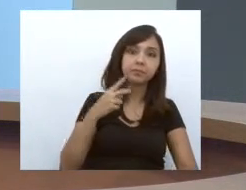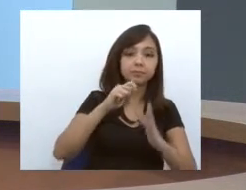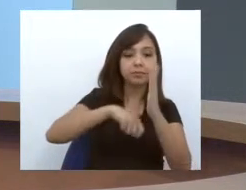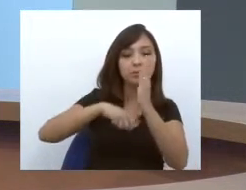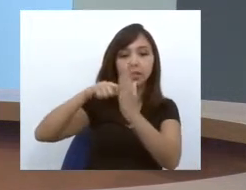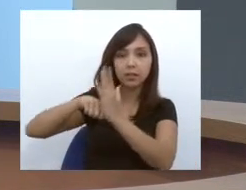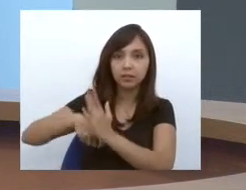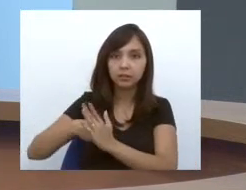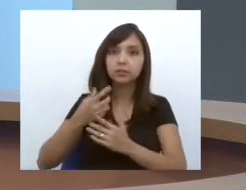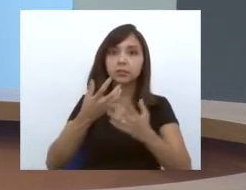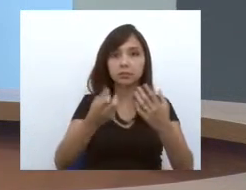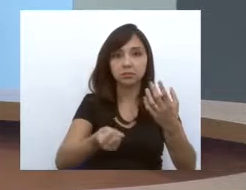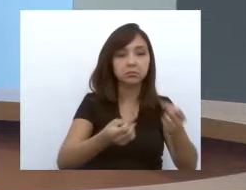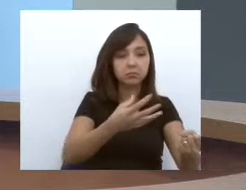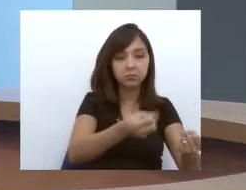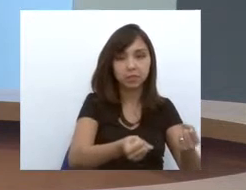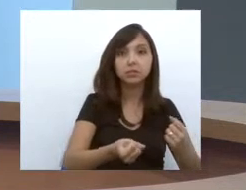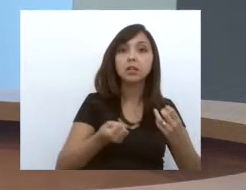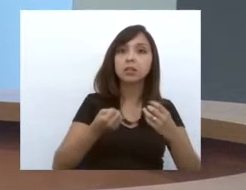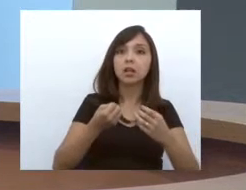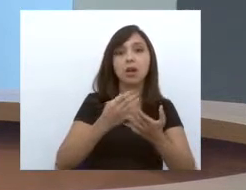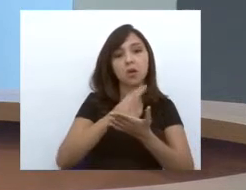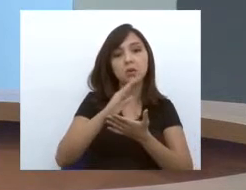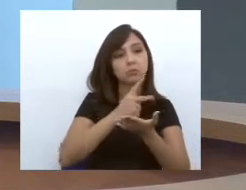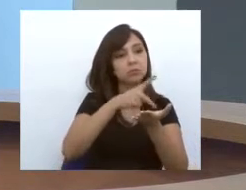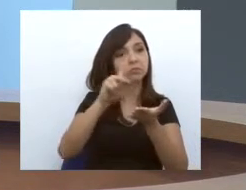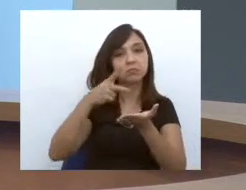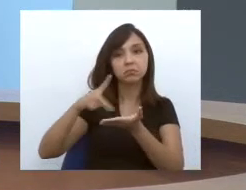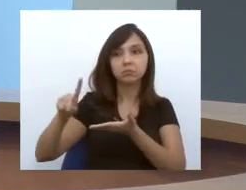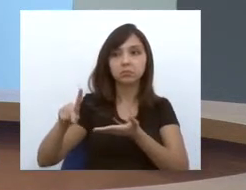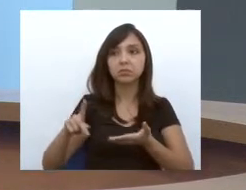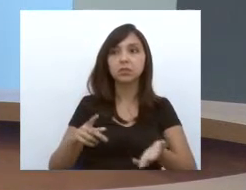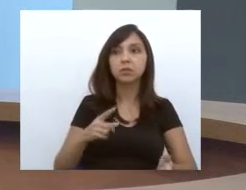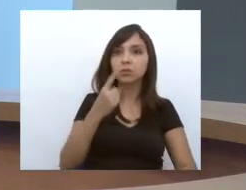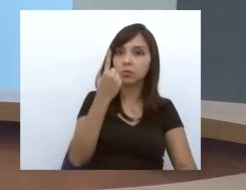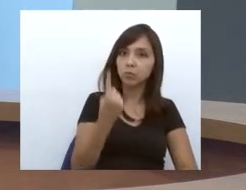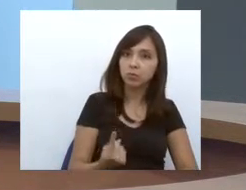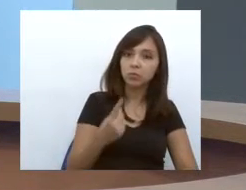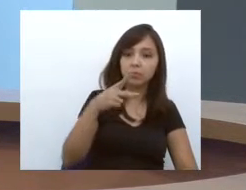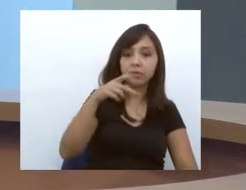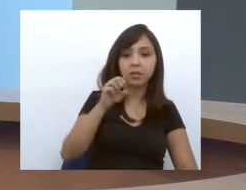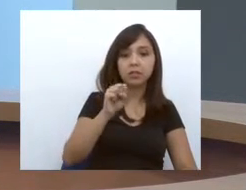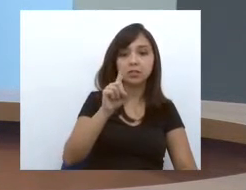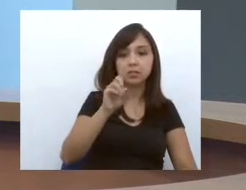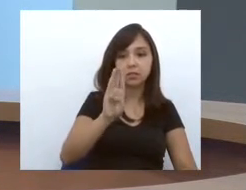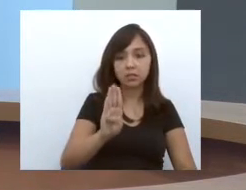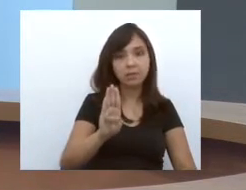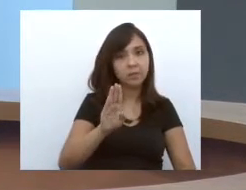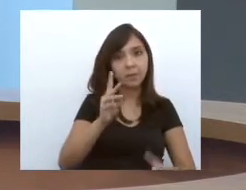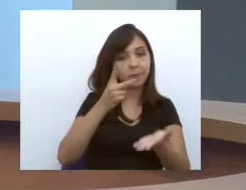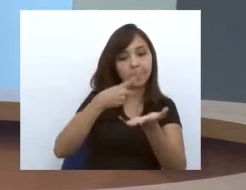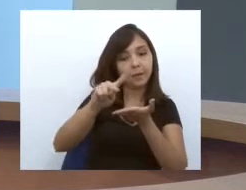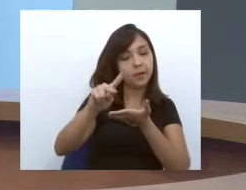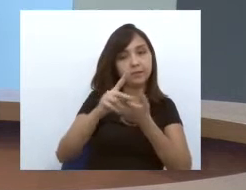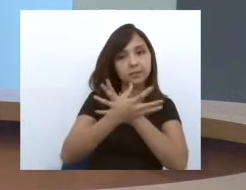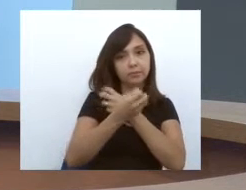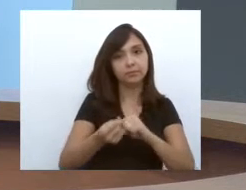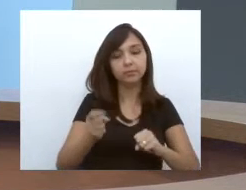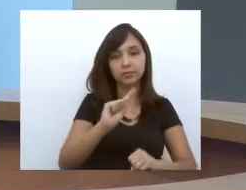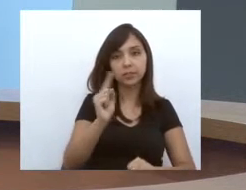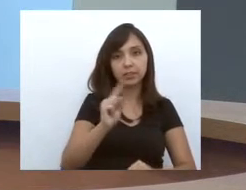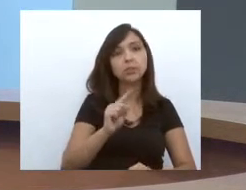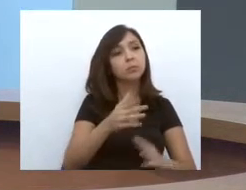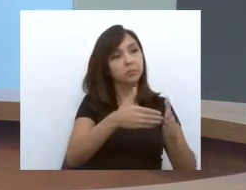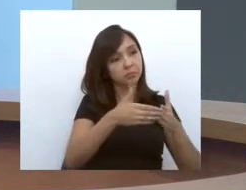assinaram a moção de repúdio, praticamente todos os vereadores, com exceção da bancada do PSDB, que eu convido para assinar a moção